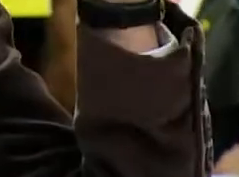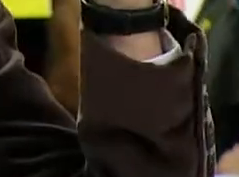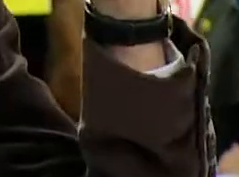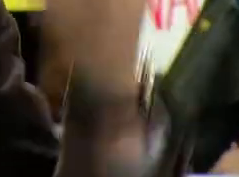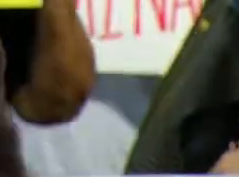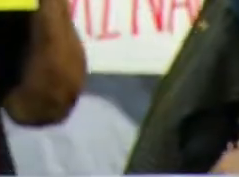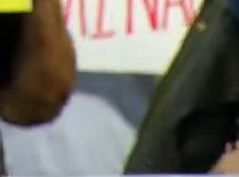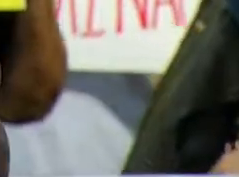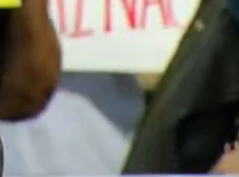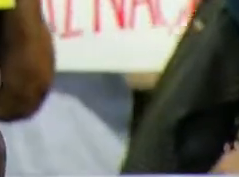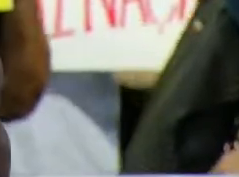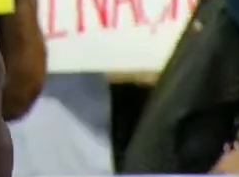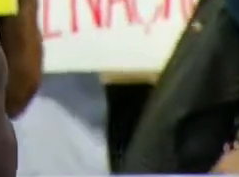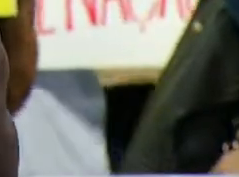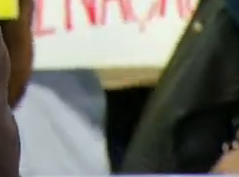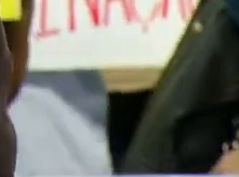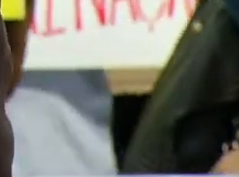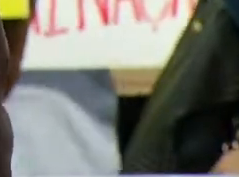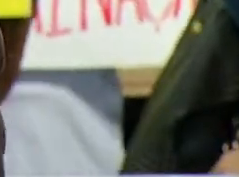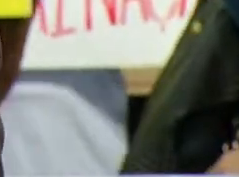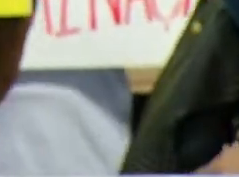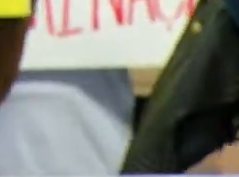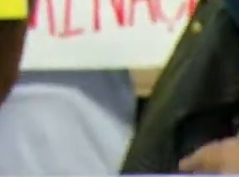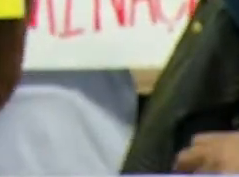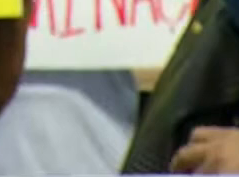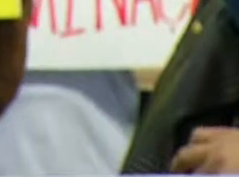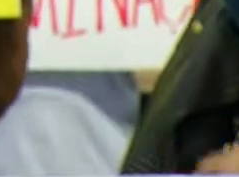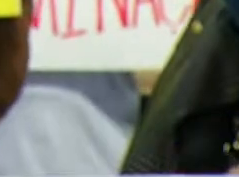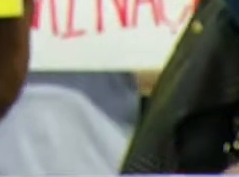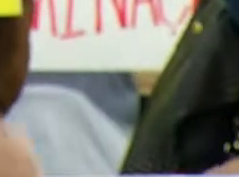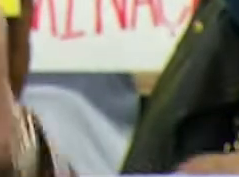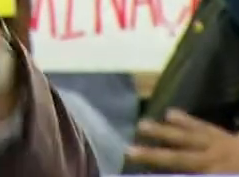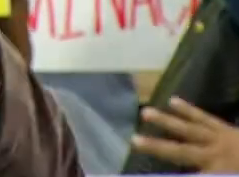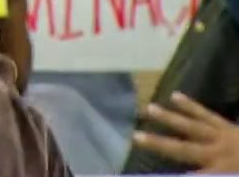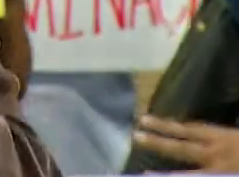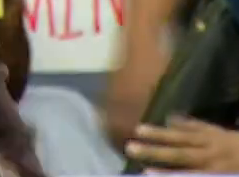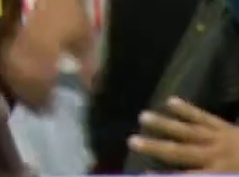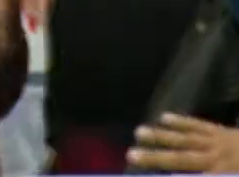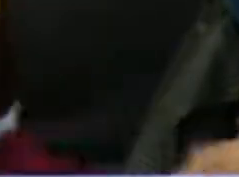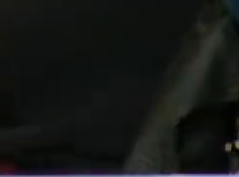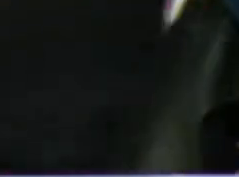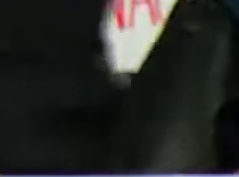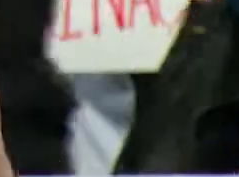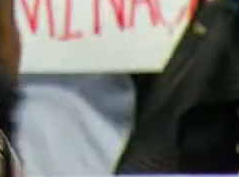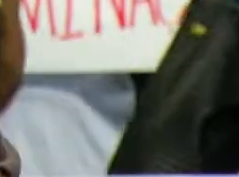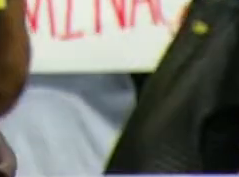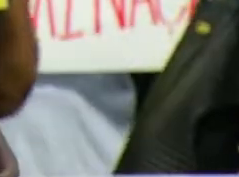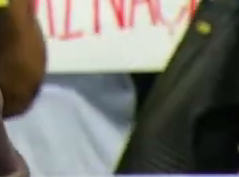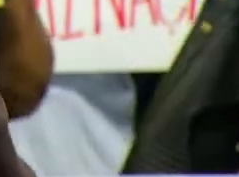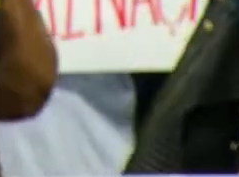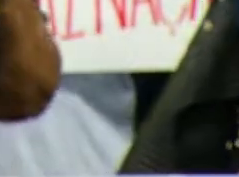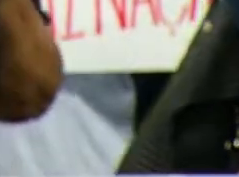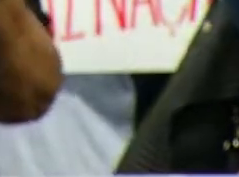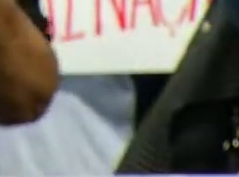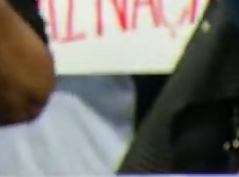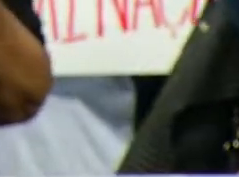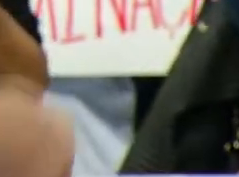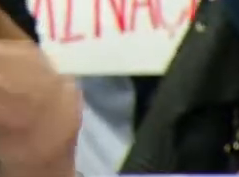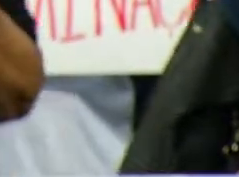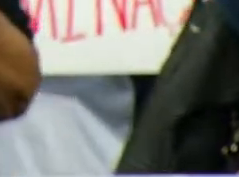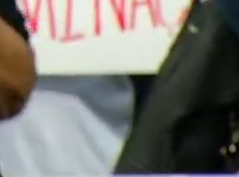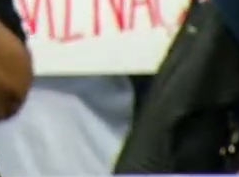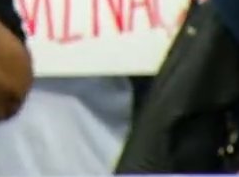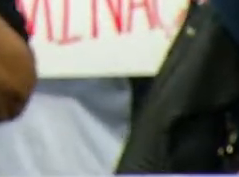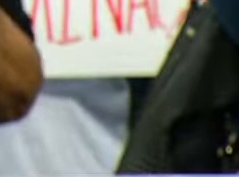eu tenho tempo, e não há profissionais. Então, às vezes, o senhor visita, constata a falta de